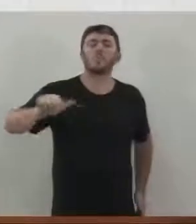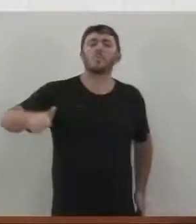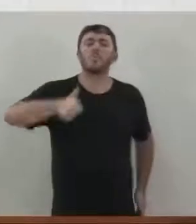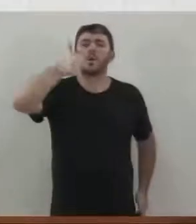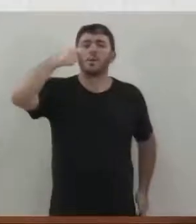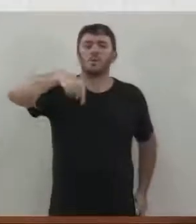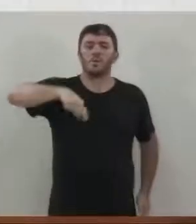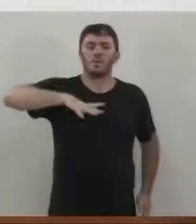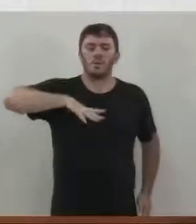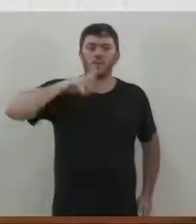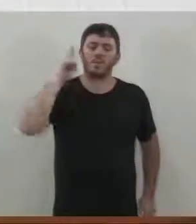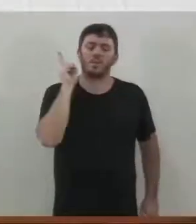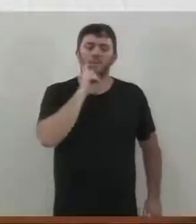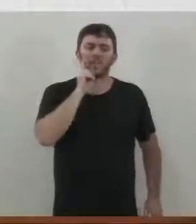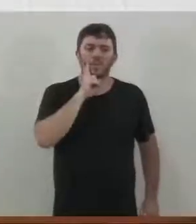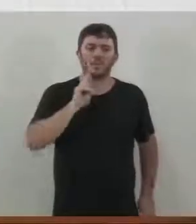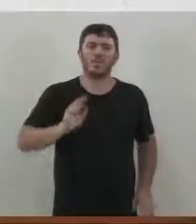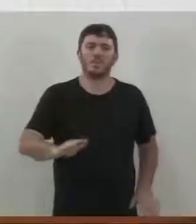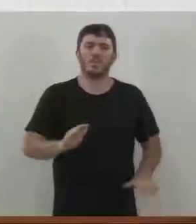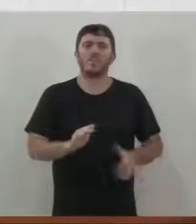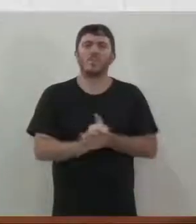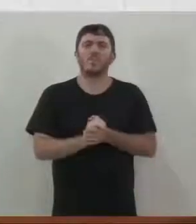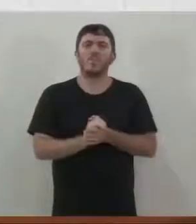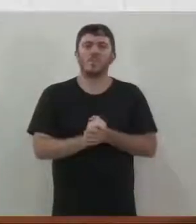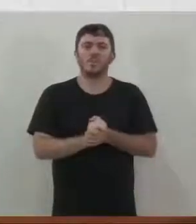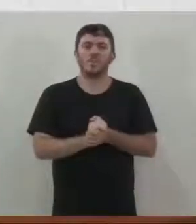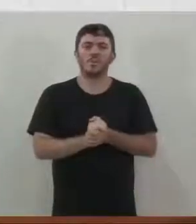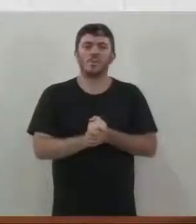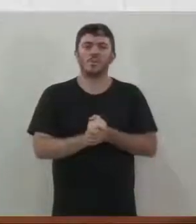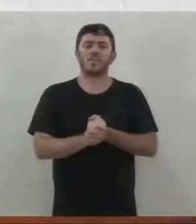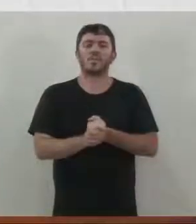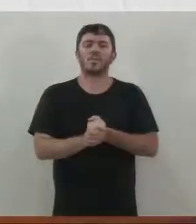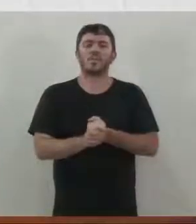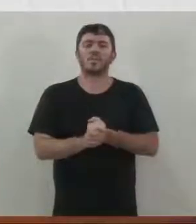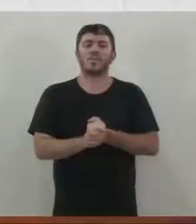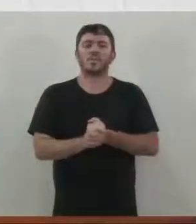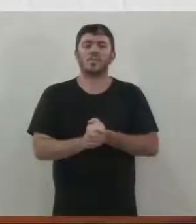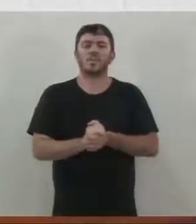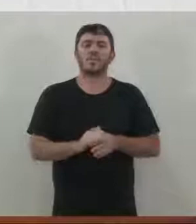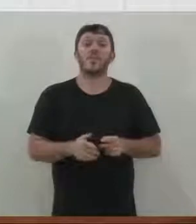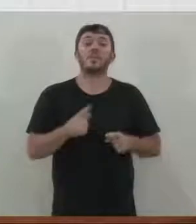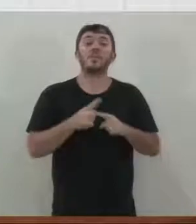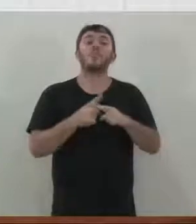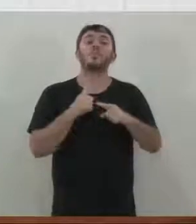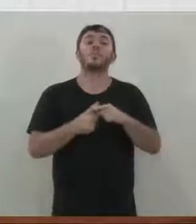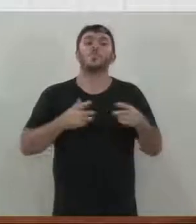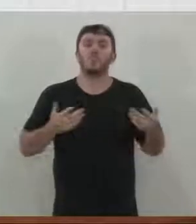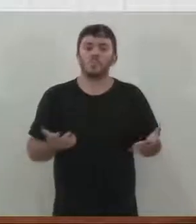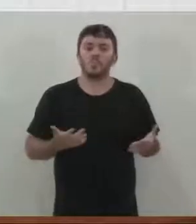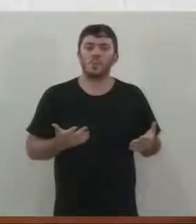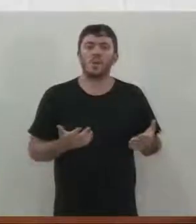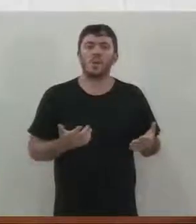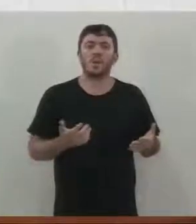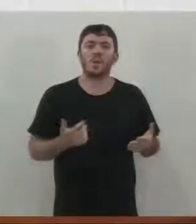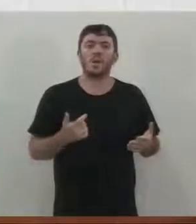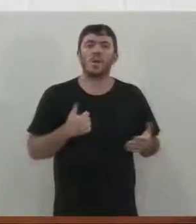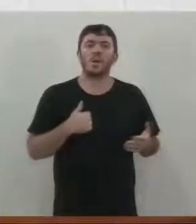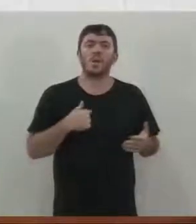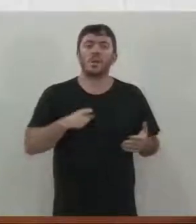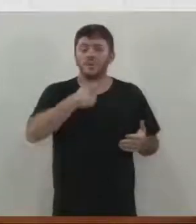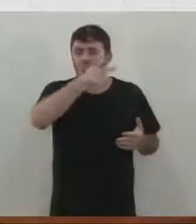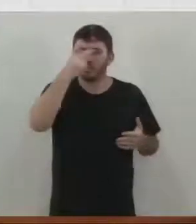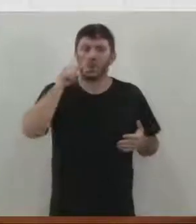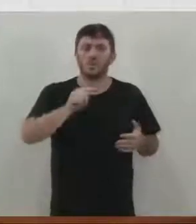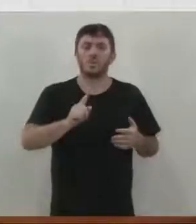cidade, é o que nós pedimos, porque não podemos deixar a cidade em mãos dos que não